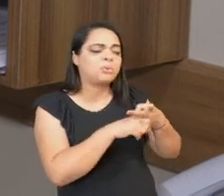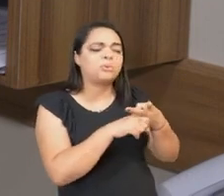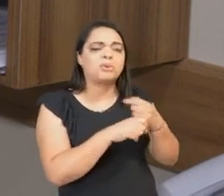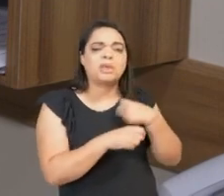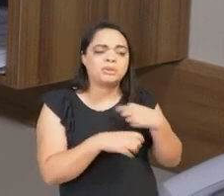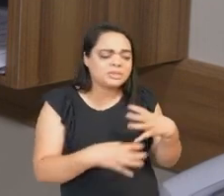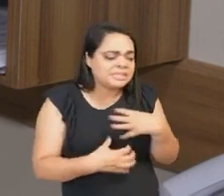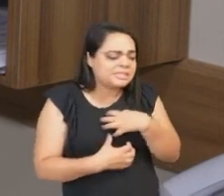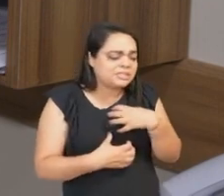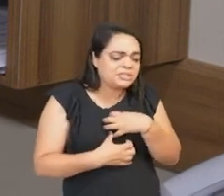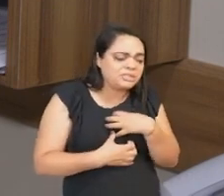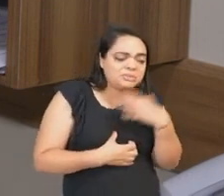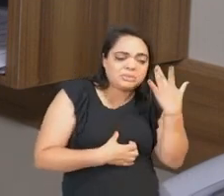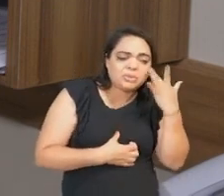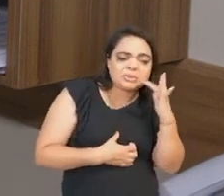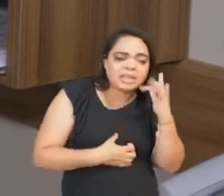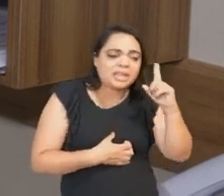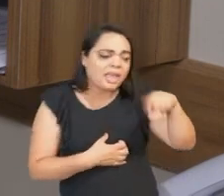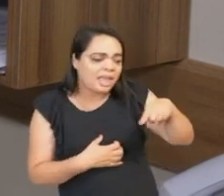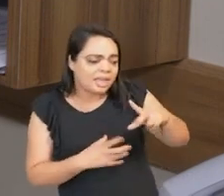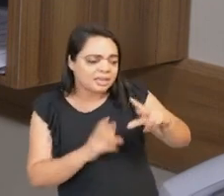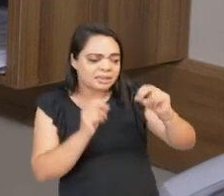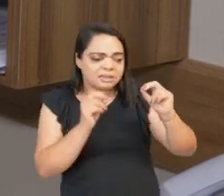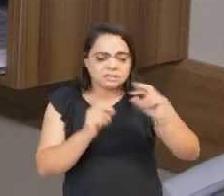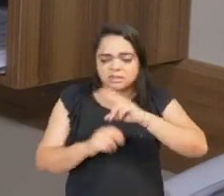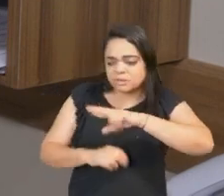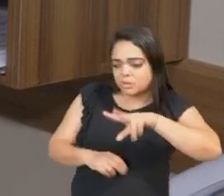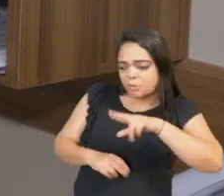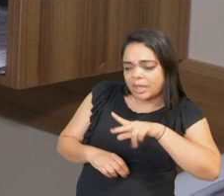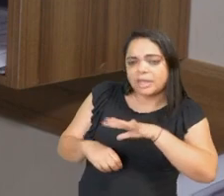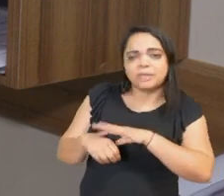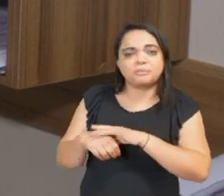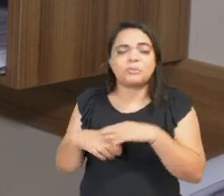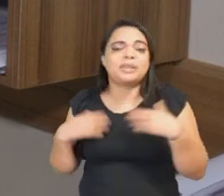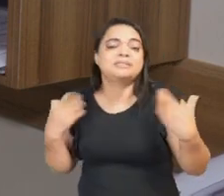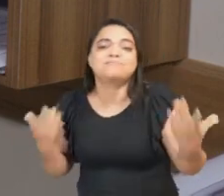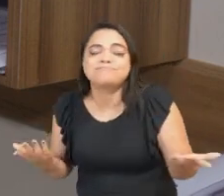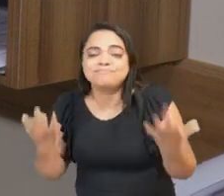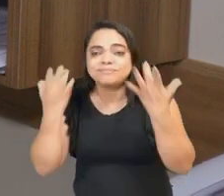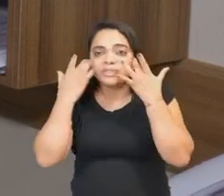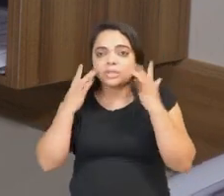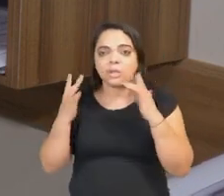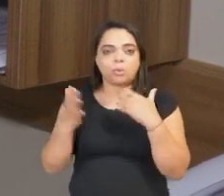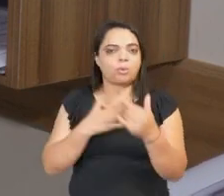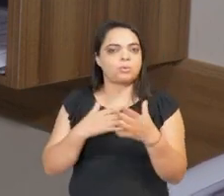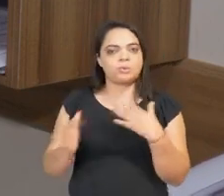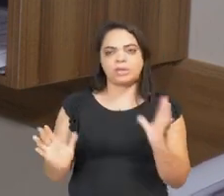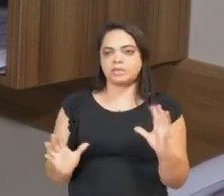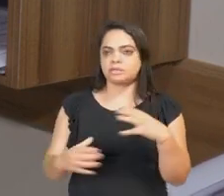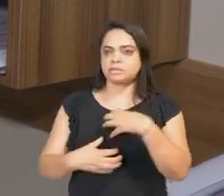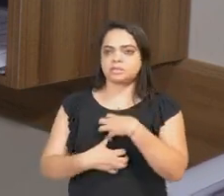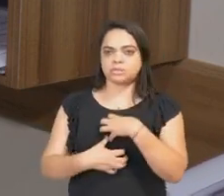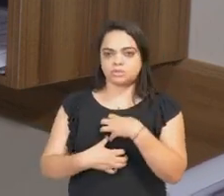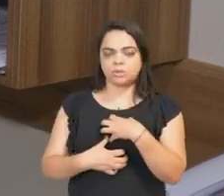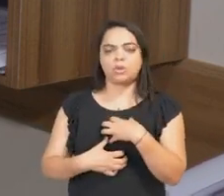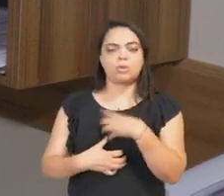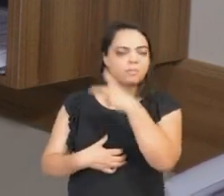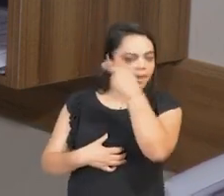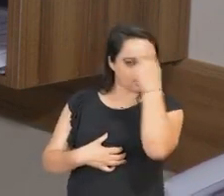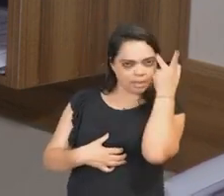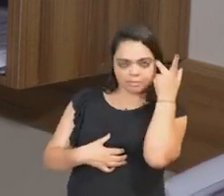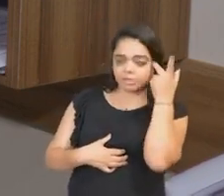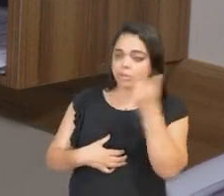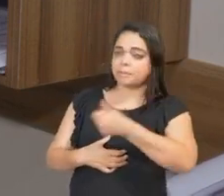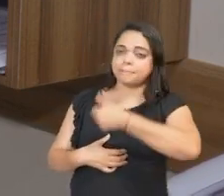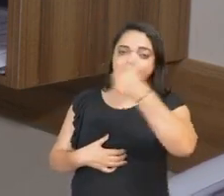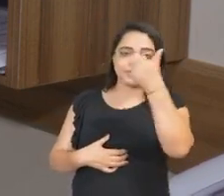sentindo alguma coisa é não é é uma patologia um câncer então qualquer sintoma apresentado